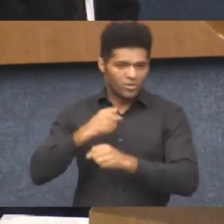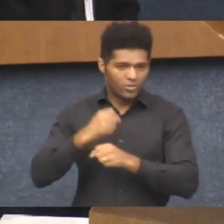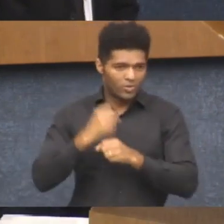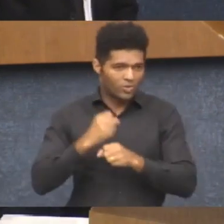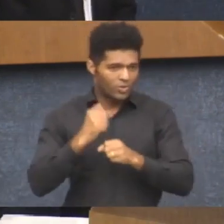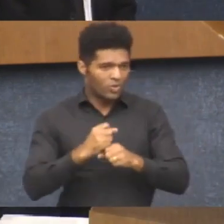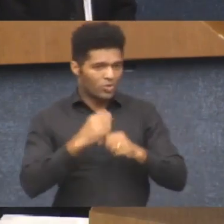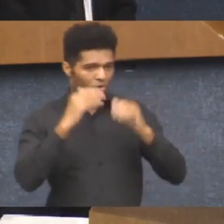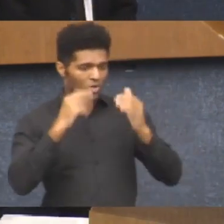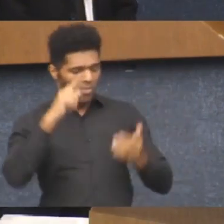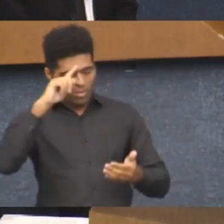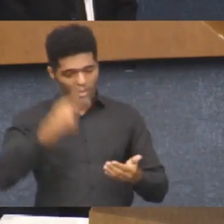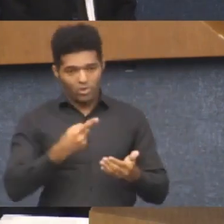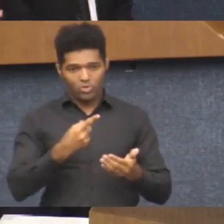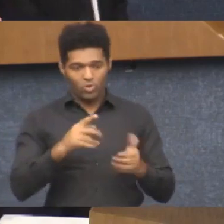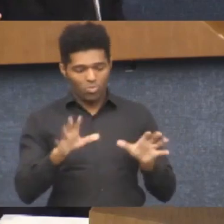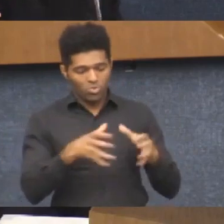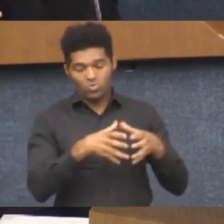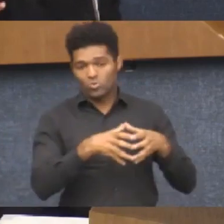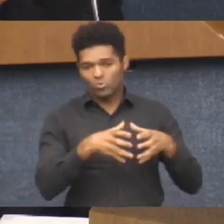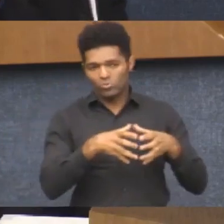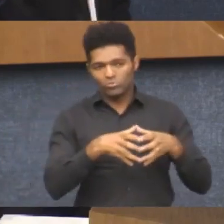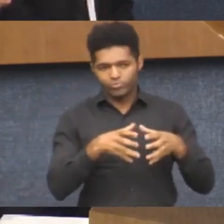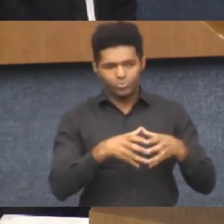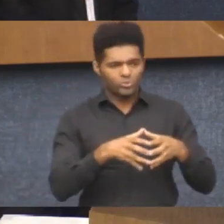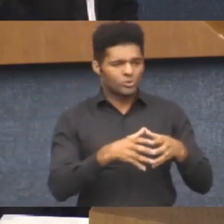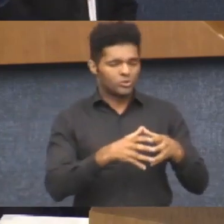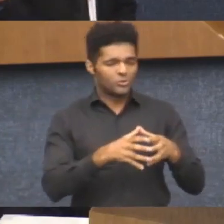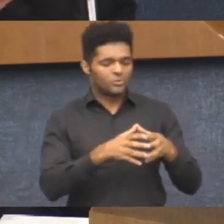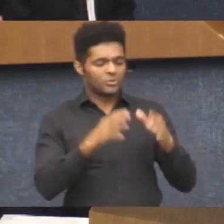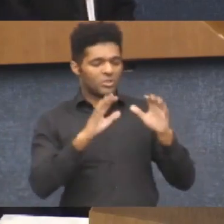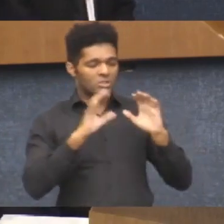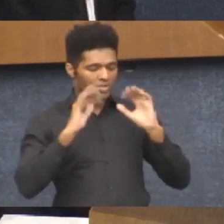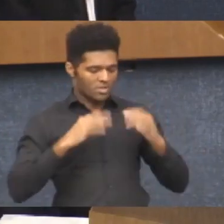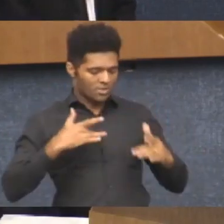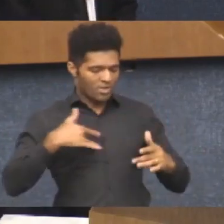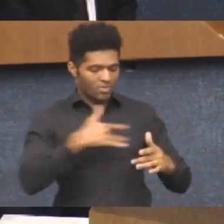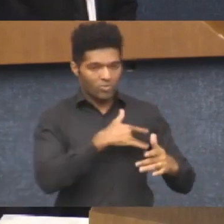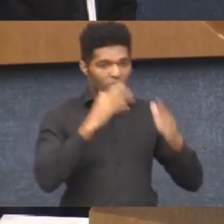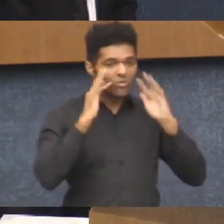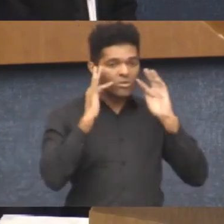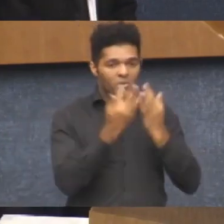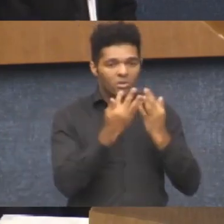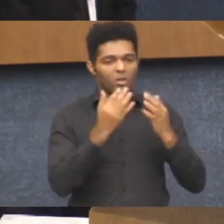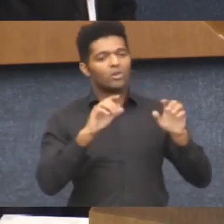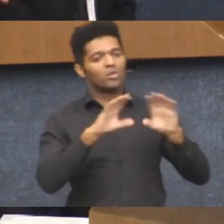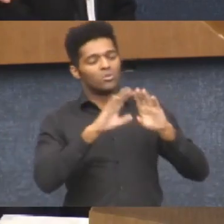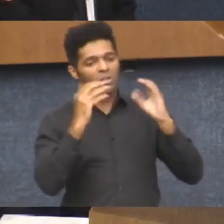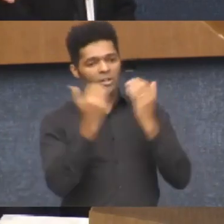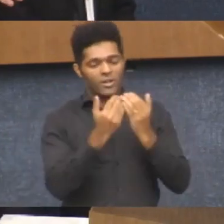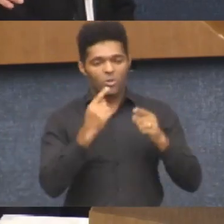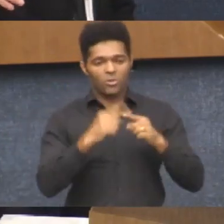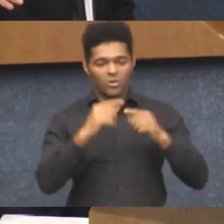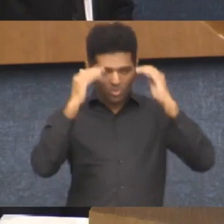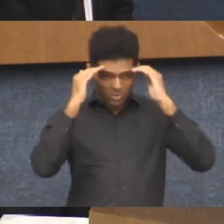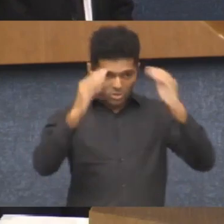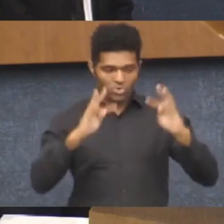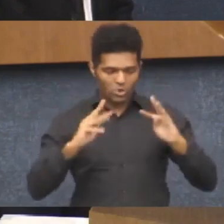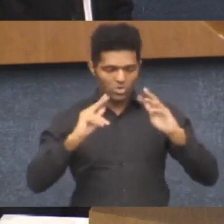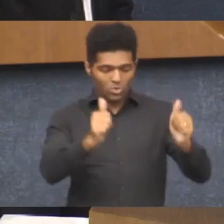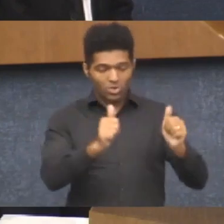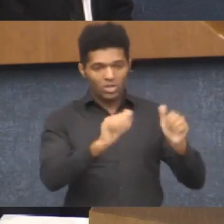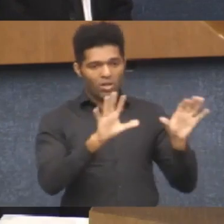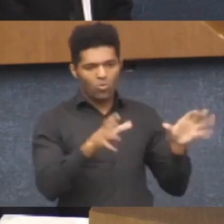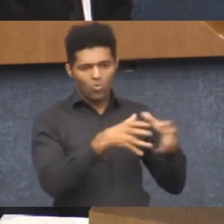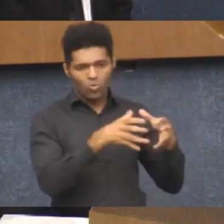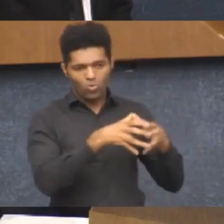médicos e para as médicas de família e comunidade, porque nós homenageamos, gente, quase que a equipe de saúde da família inteira também, viu? Nós começamos com os ACSs,